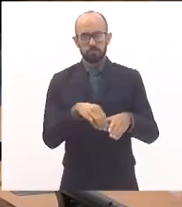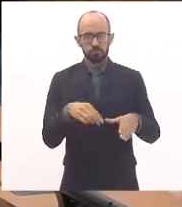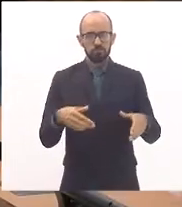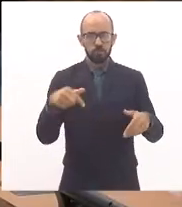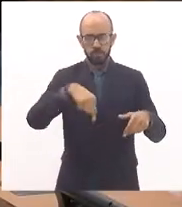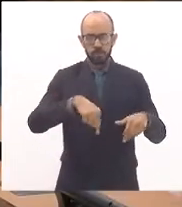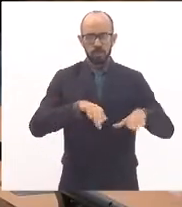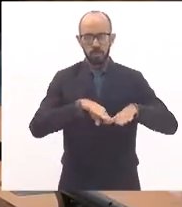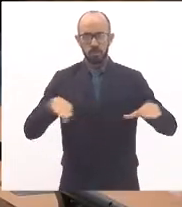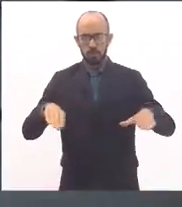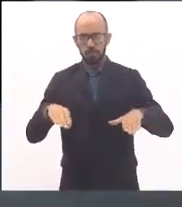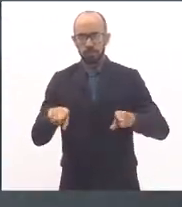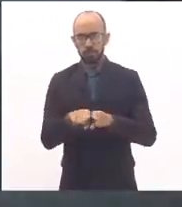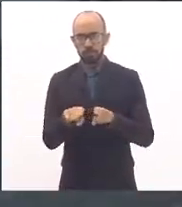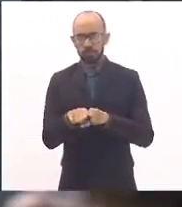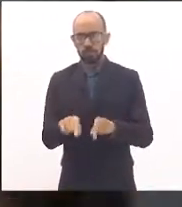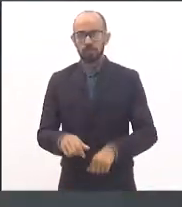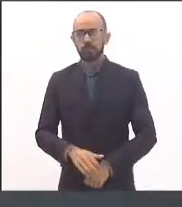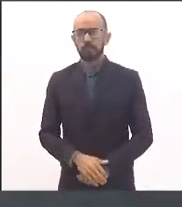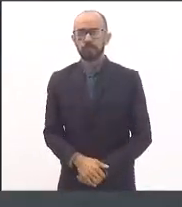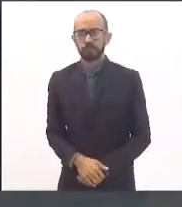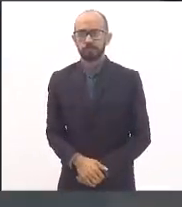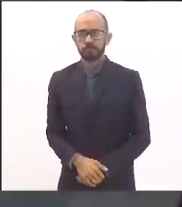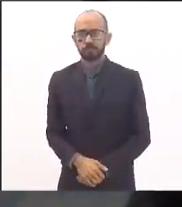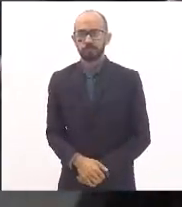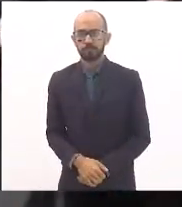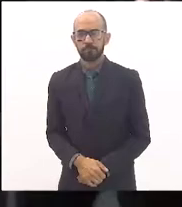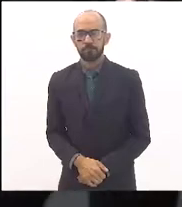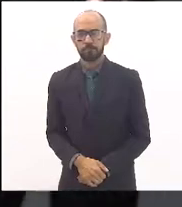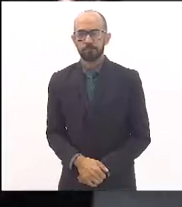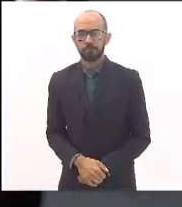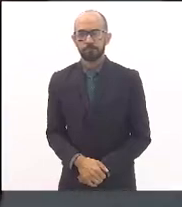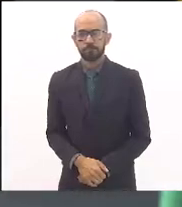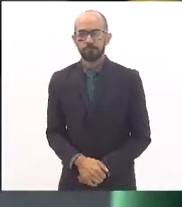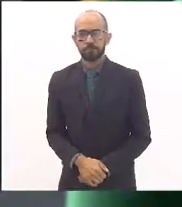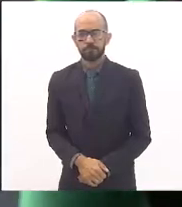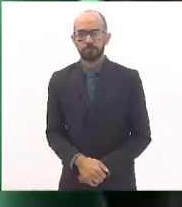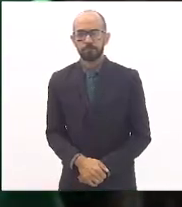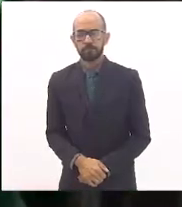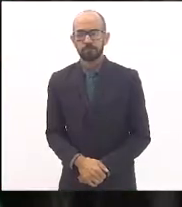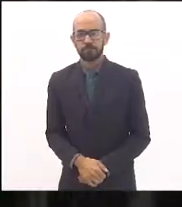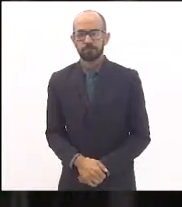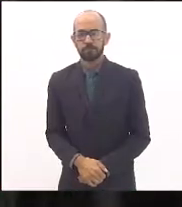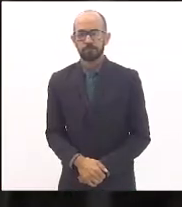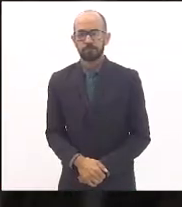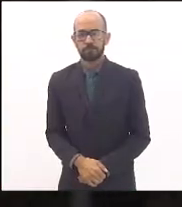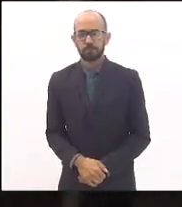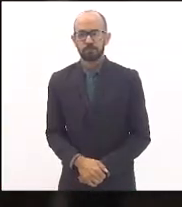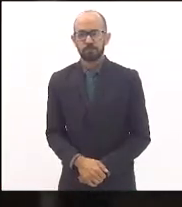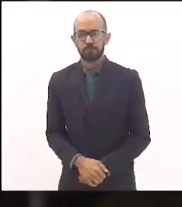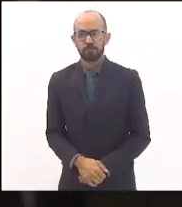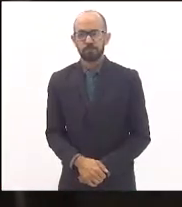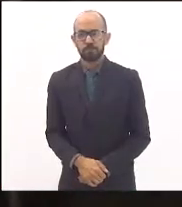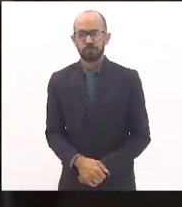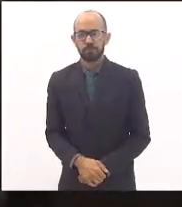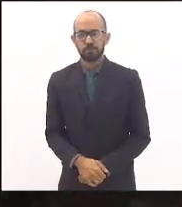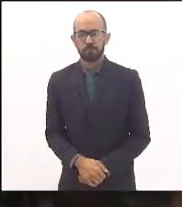E aí E aí G1